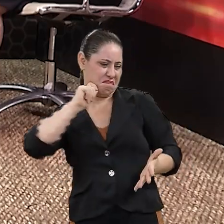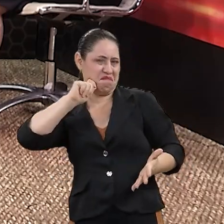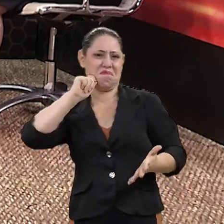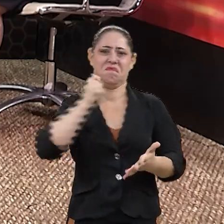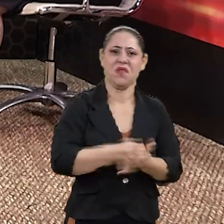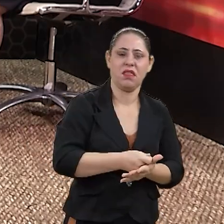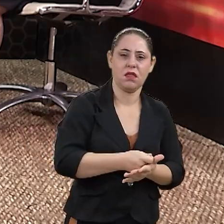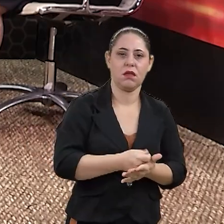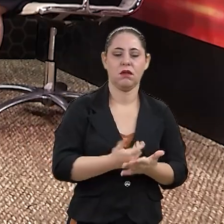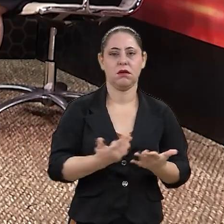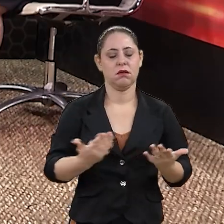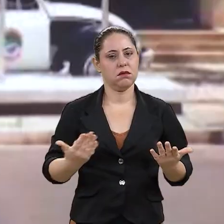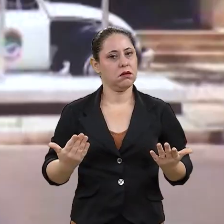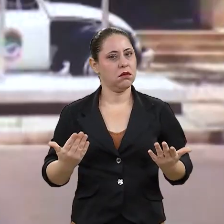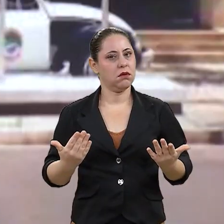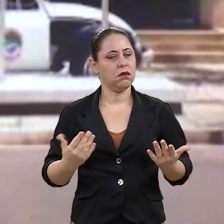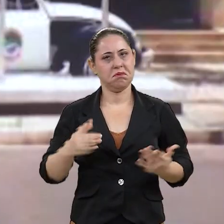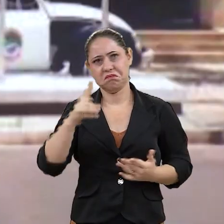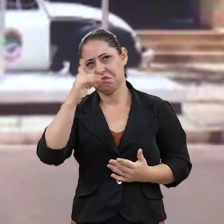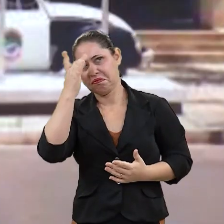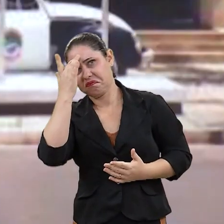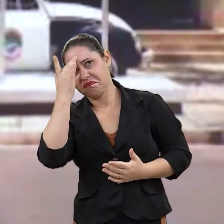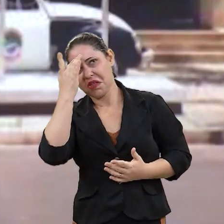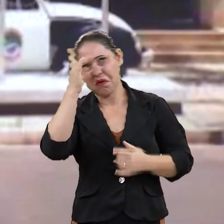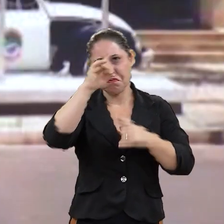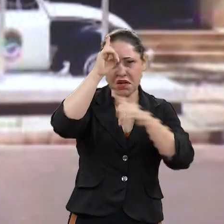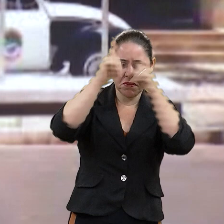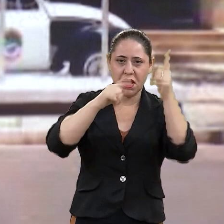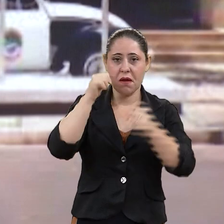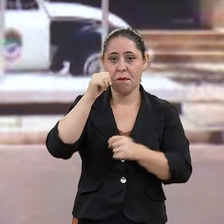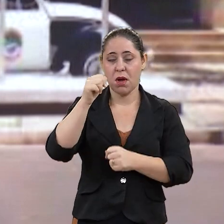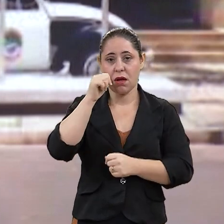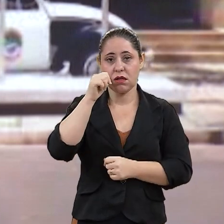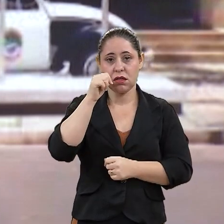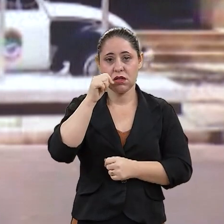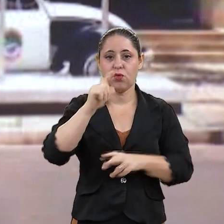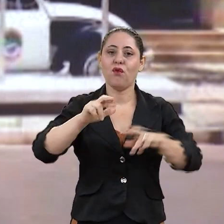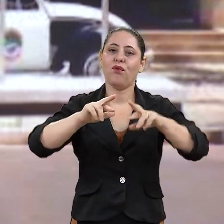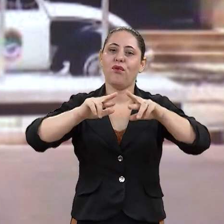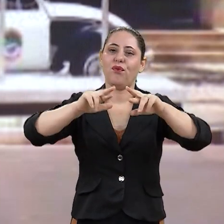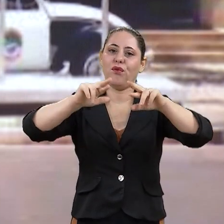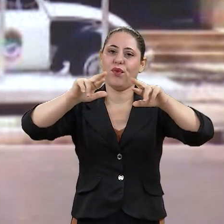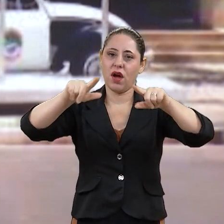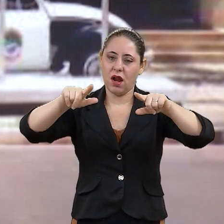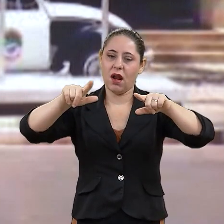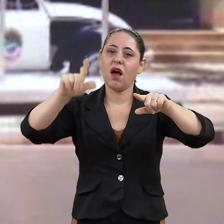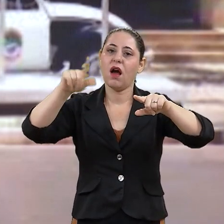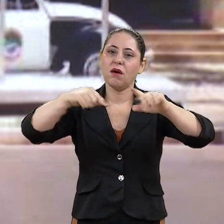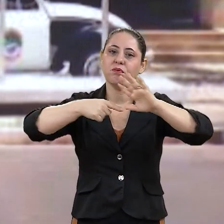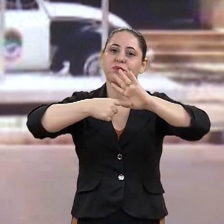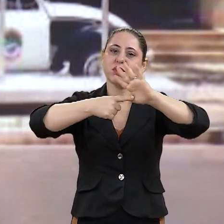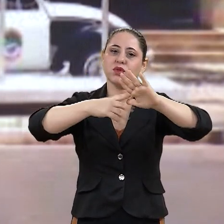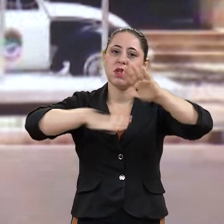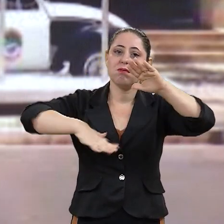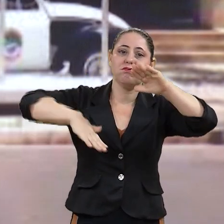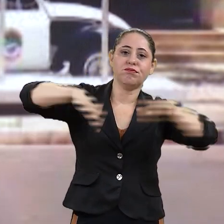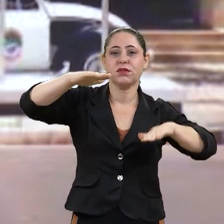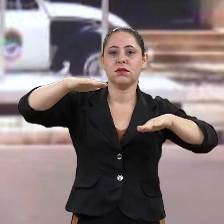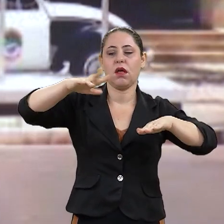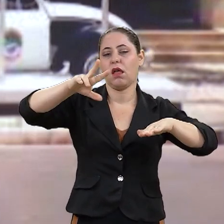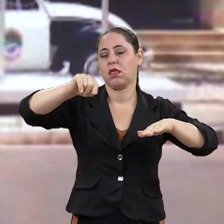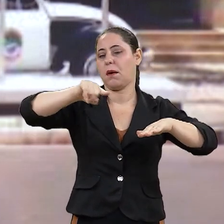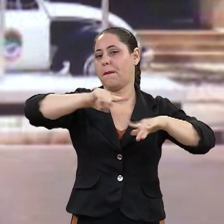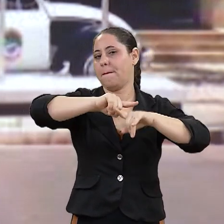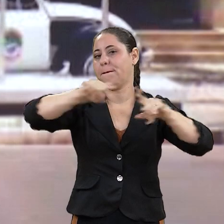ideia de que nós somos, que as diferenças, elas representam desigualdades. Não é verdade, mas é